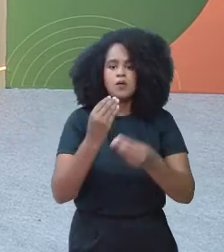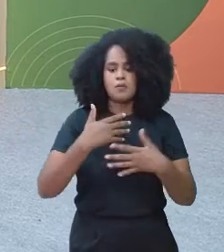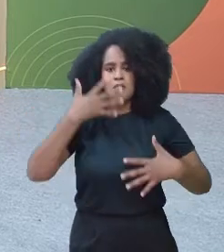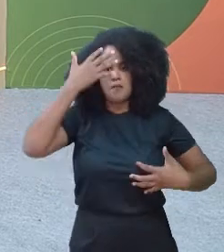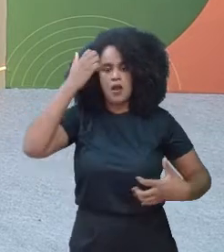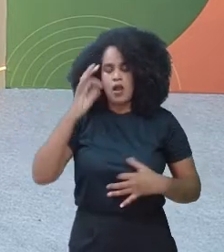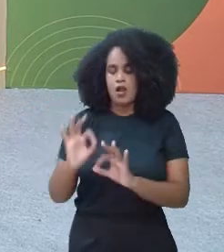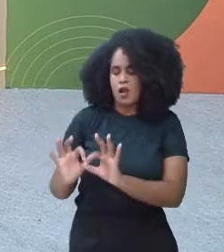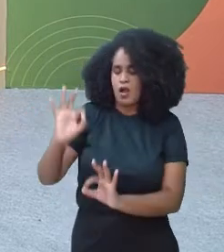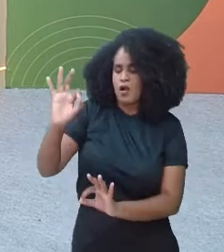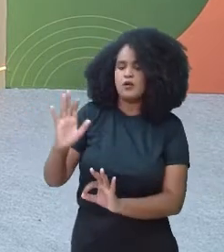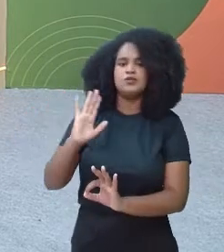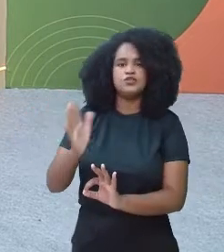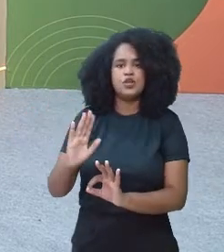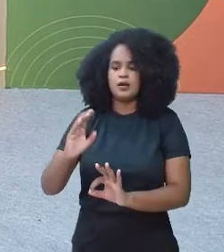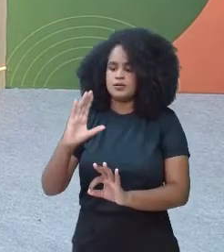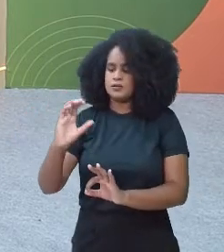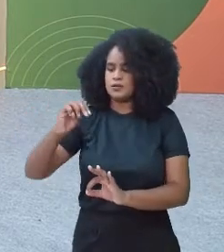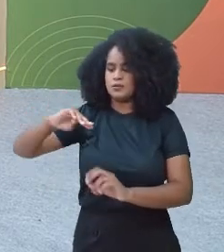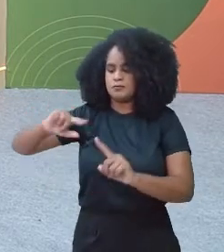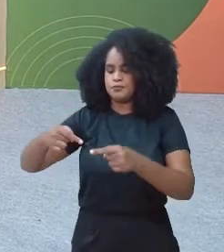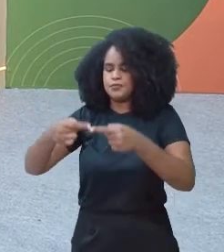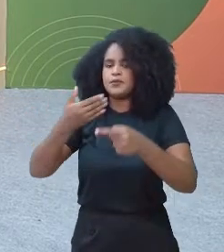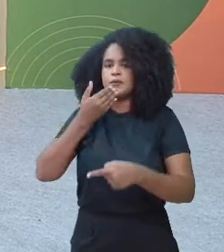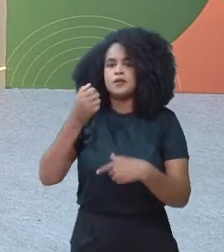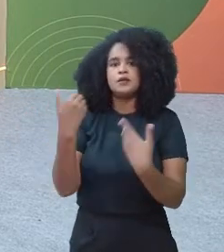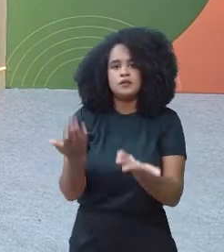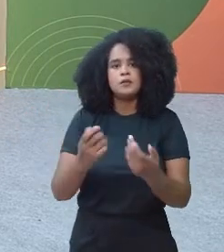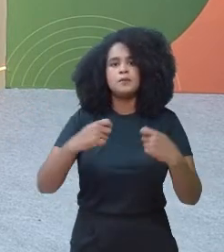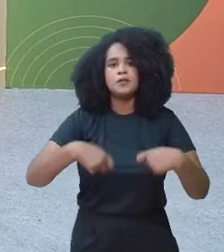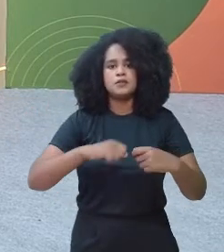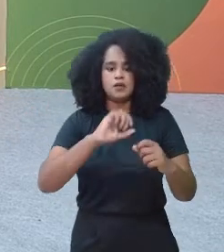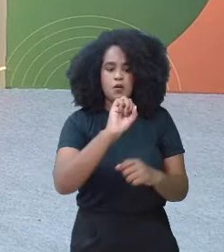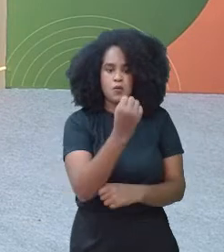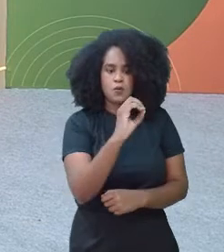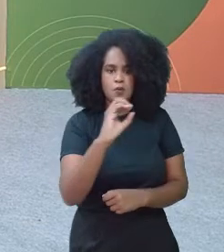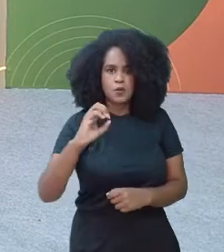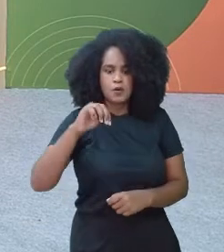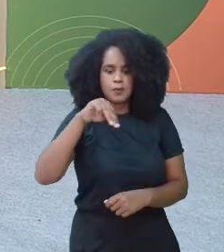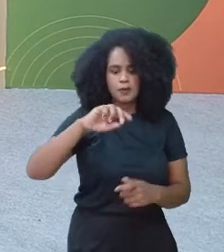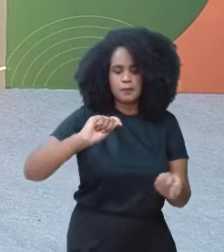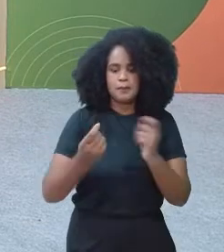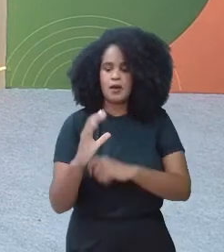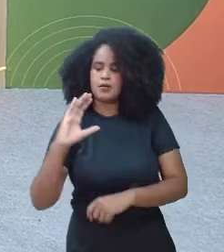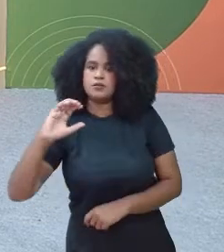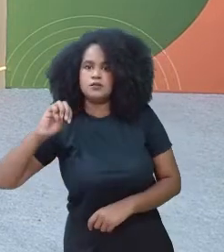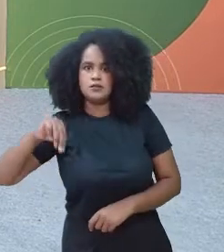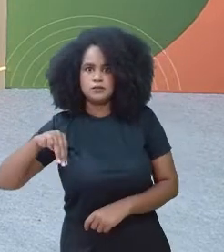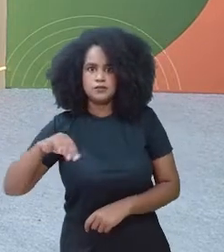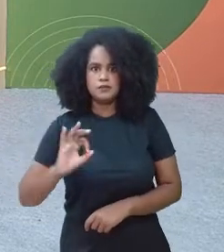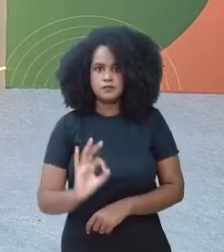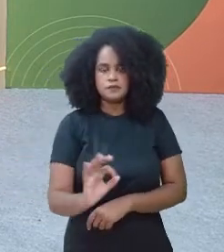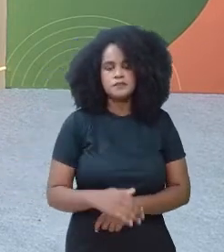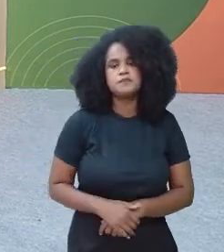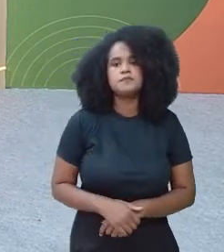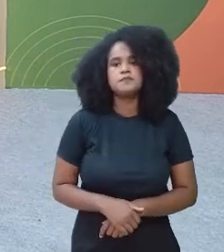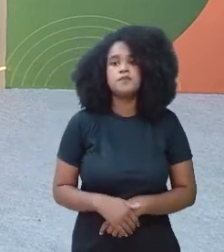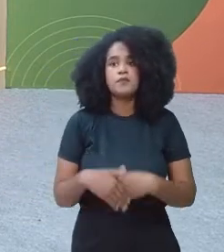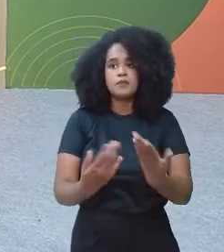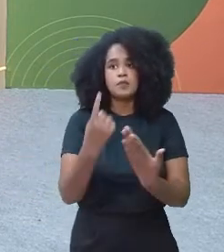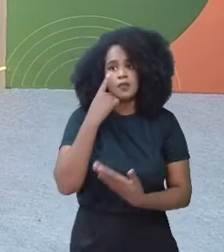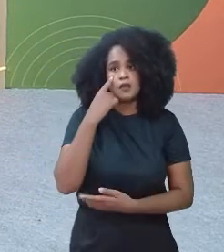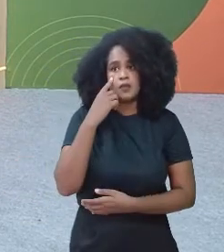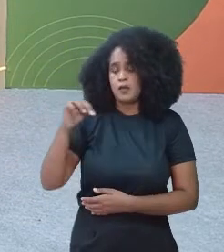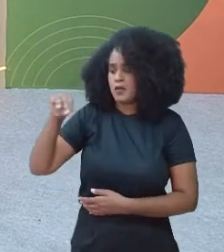feita em centímetro, a gente vai tentar fazer essa mudança de 800 milímetros para centímetro, beleza? Então, a gente sai daqui,